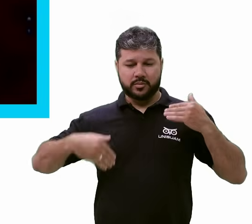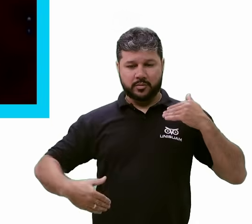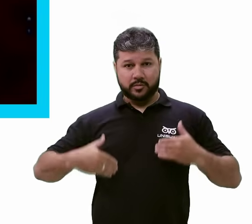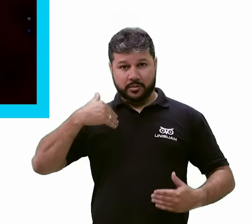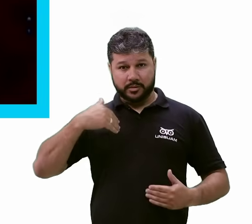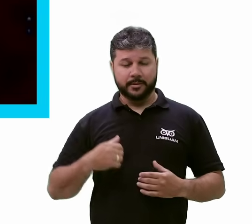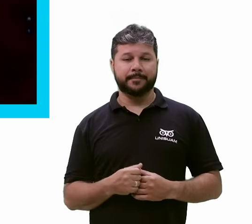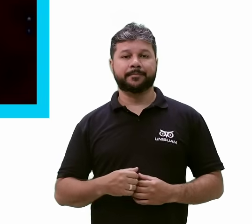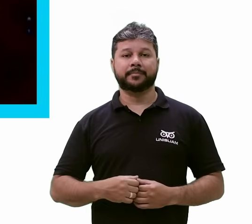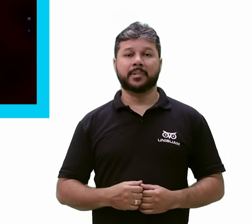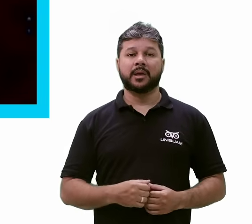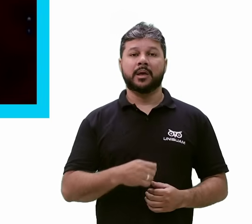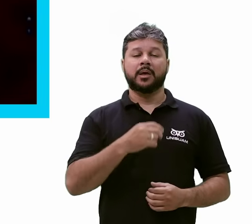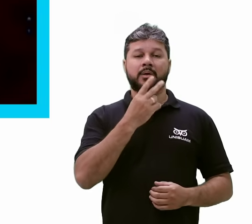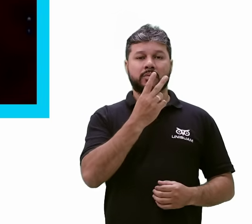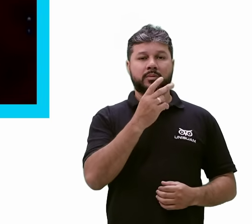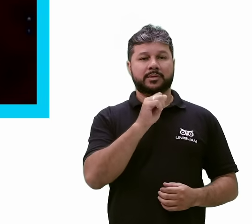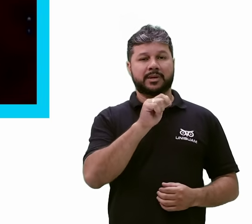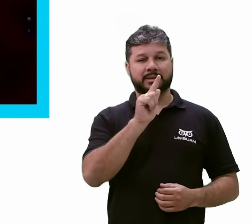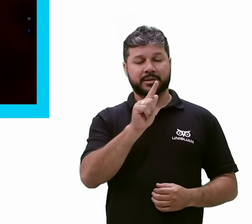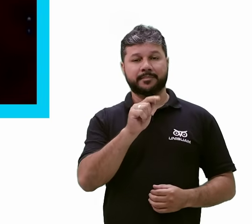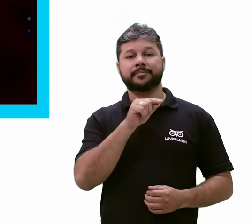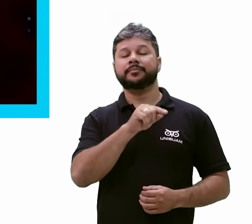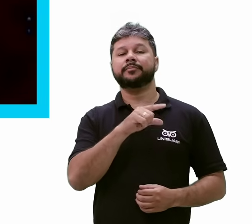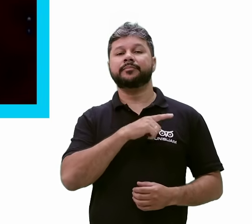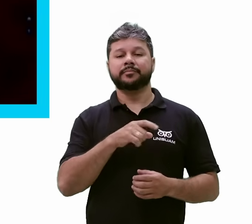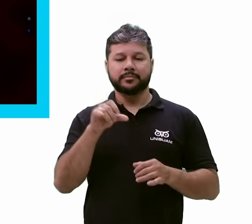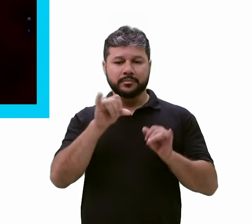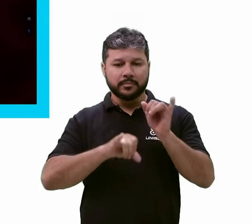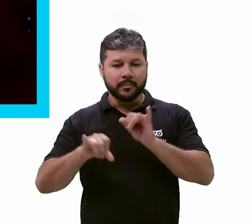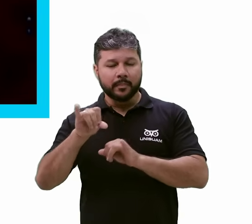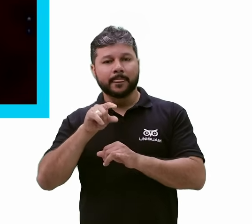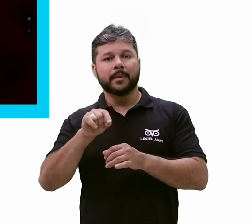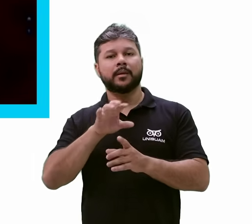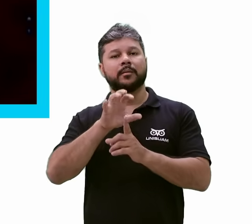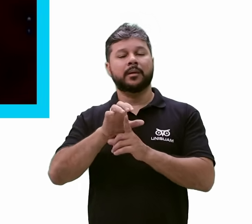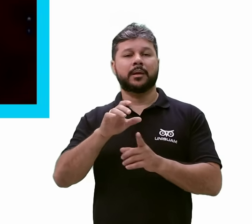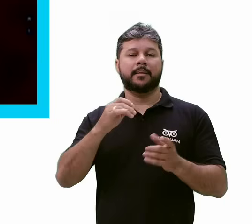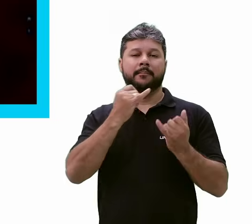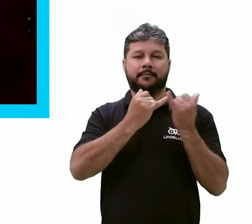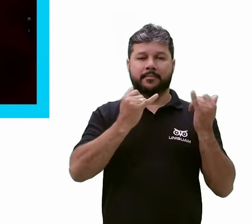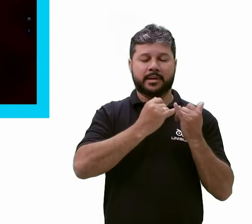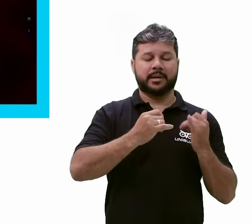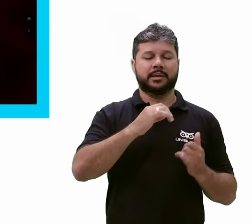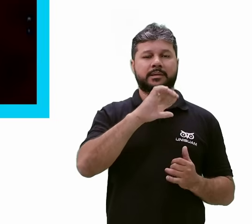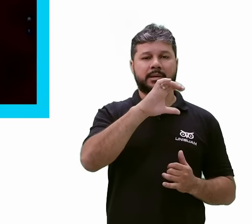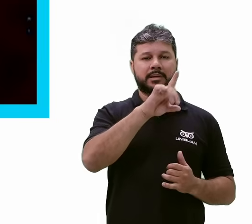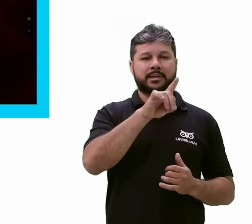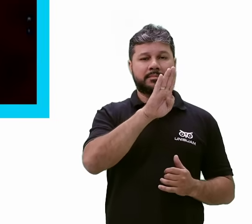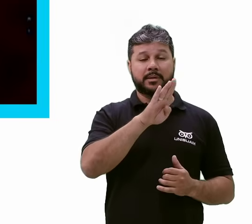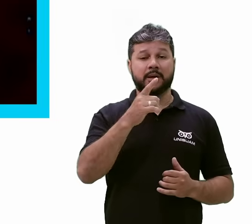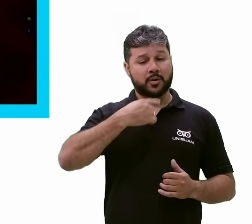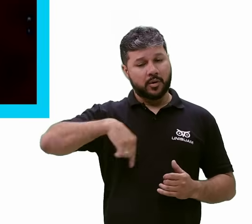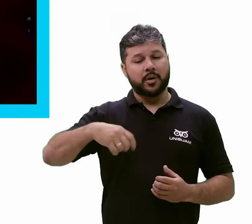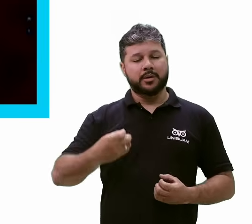organismo. E a 2-AG é uma substância semelhante ao CBD, que também nós produzimos,